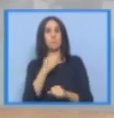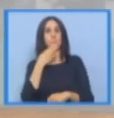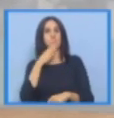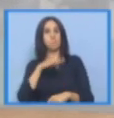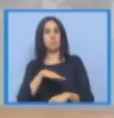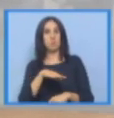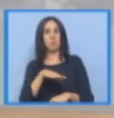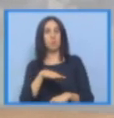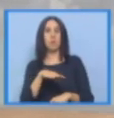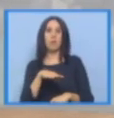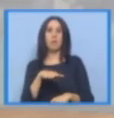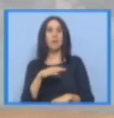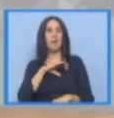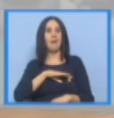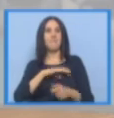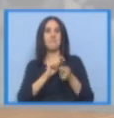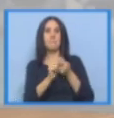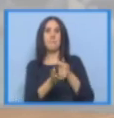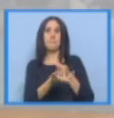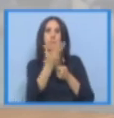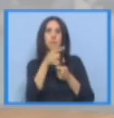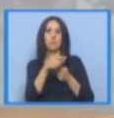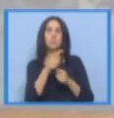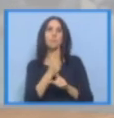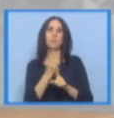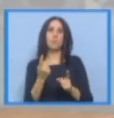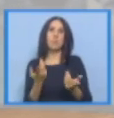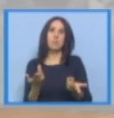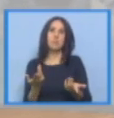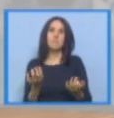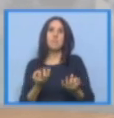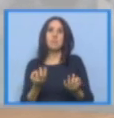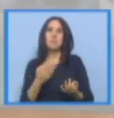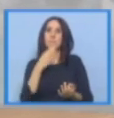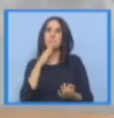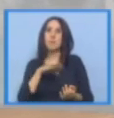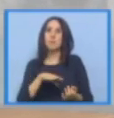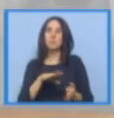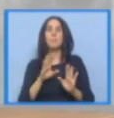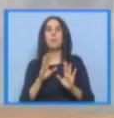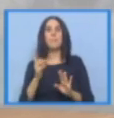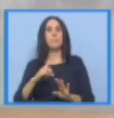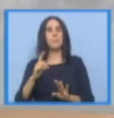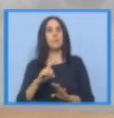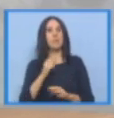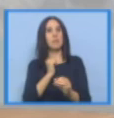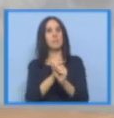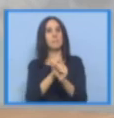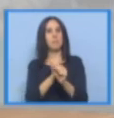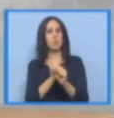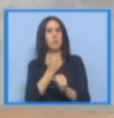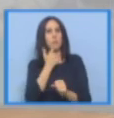são mais bem pagos, precisamente por serem precários, mas muitas vezes são empregos